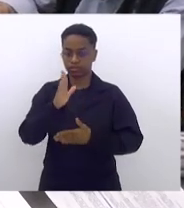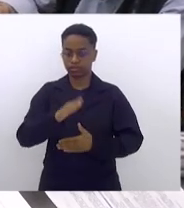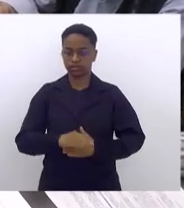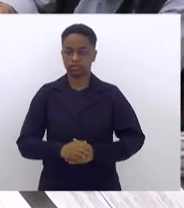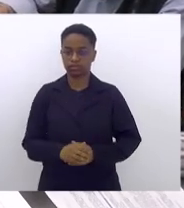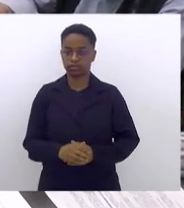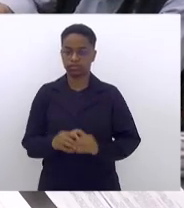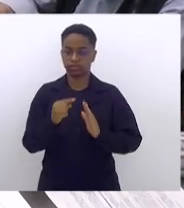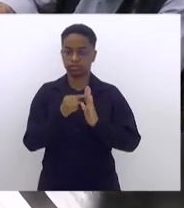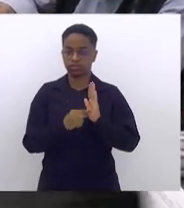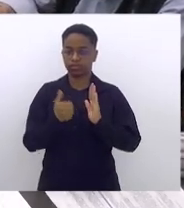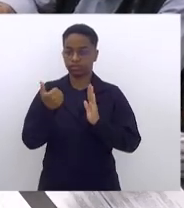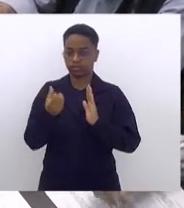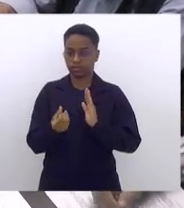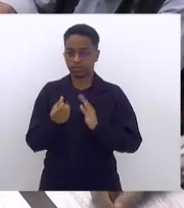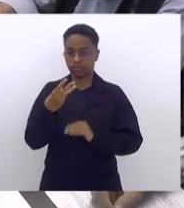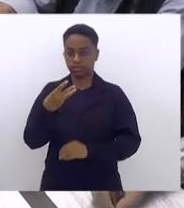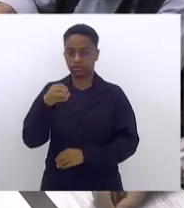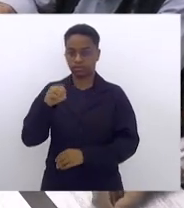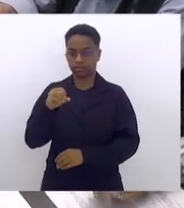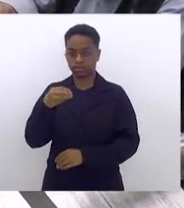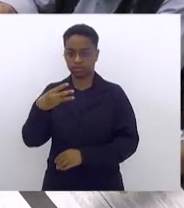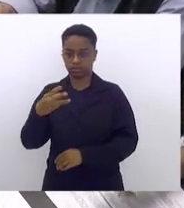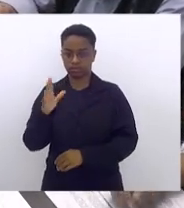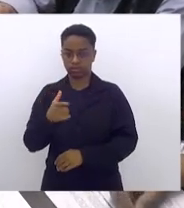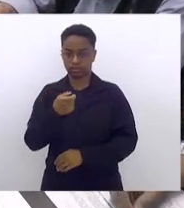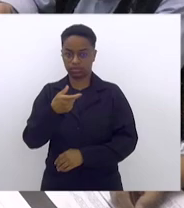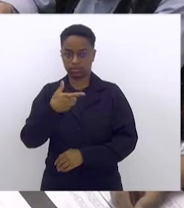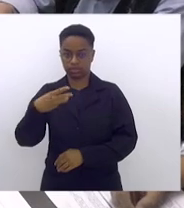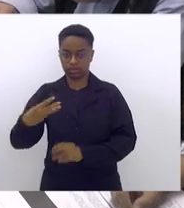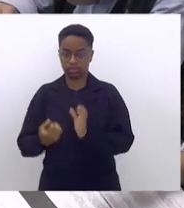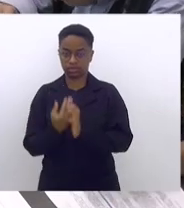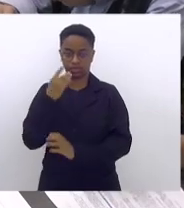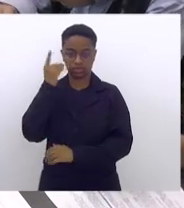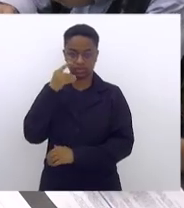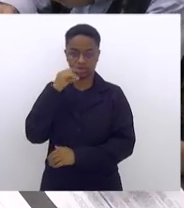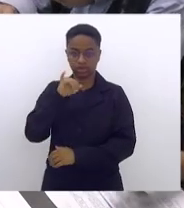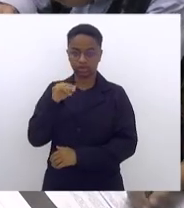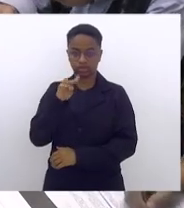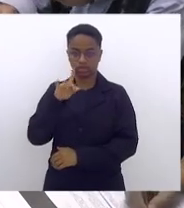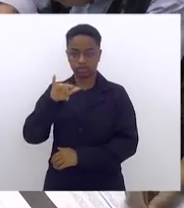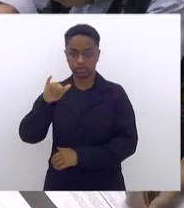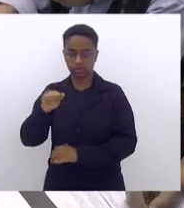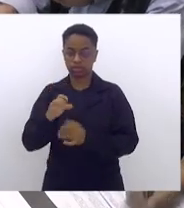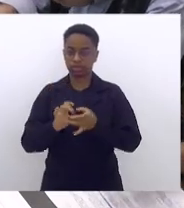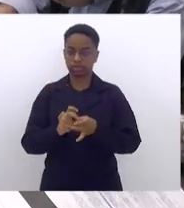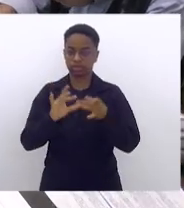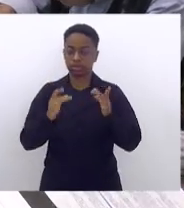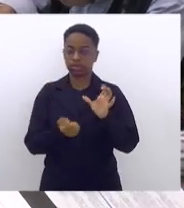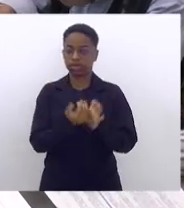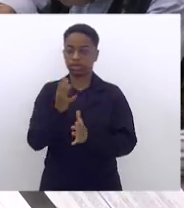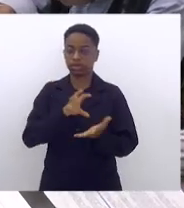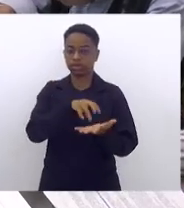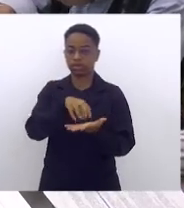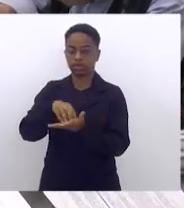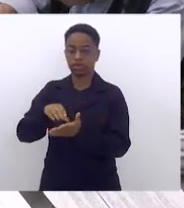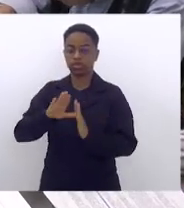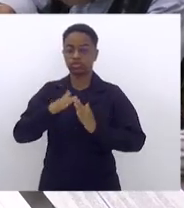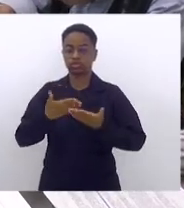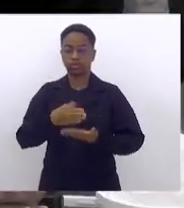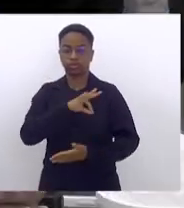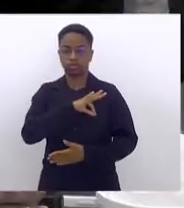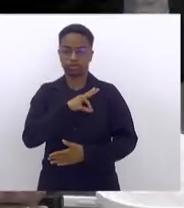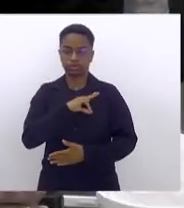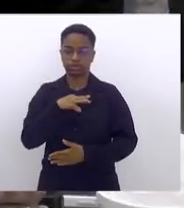Aprovado, 16 da pauta, o PL 303 de 23, de autoria do deputado Júlio Rocha, que autoriza a criação de unidade do Colégio da Polícia